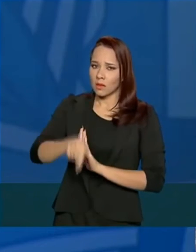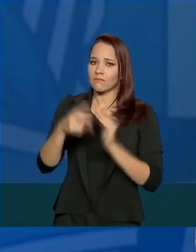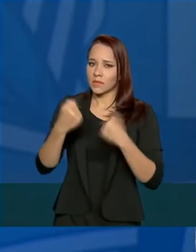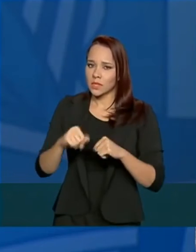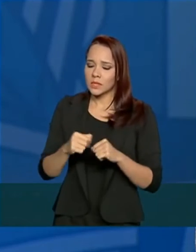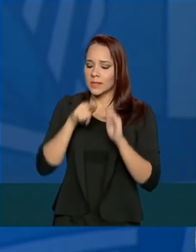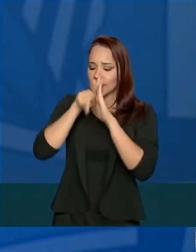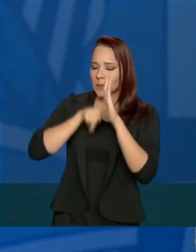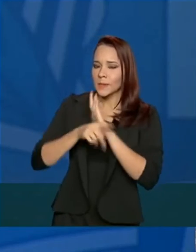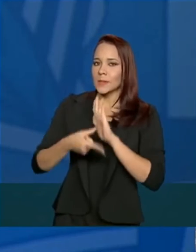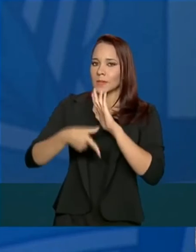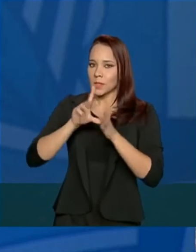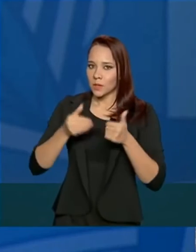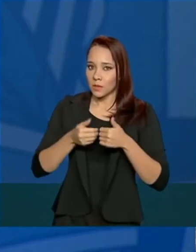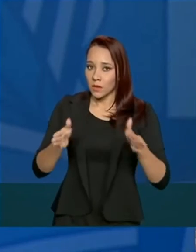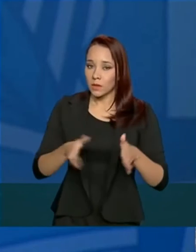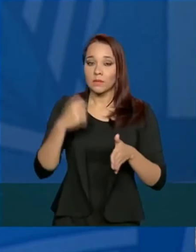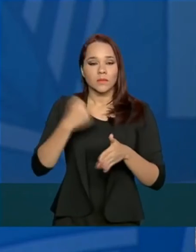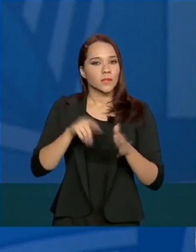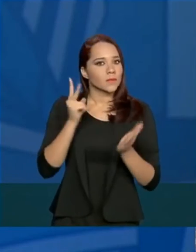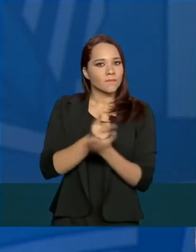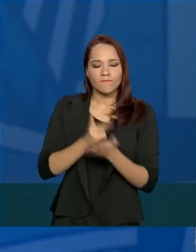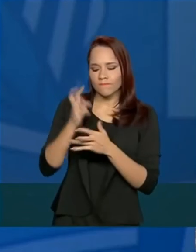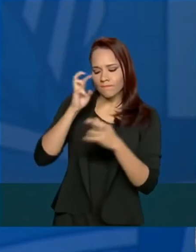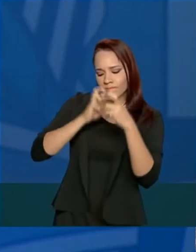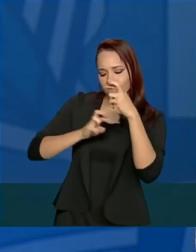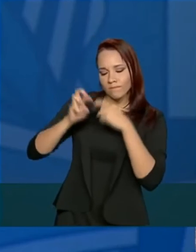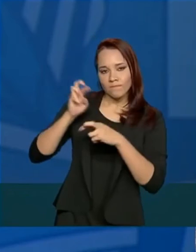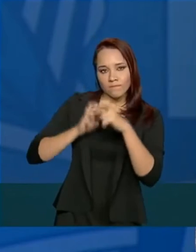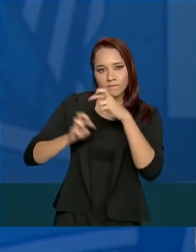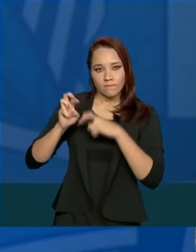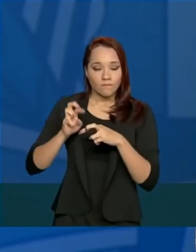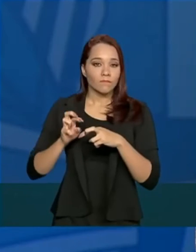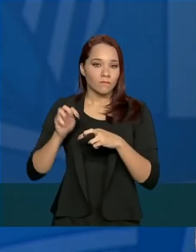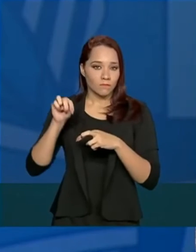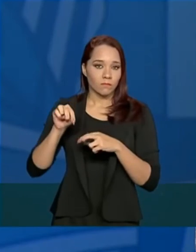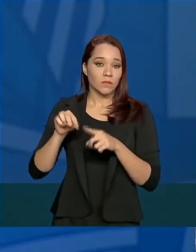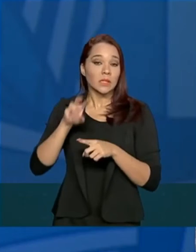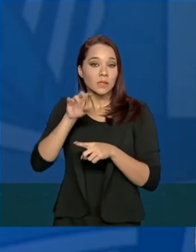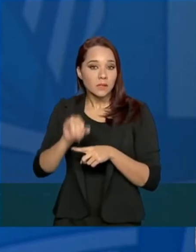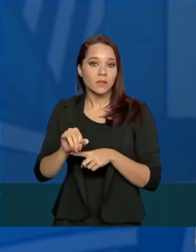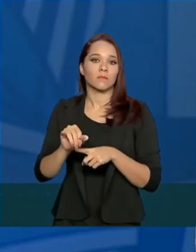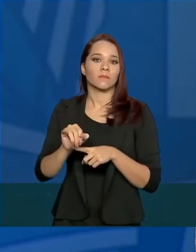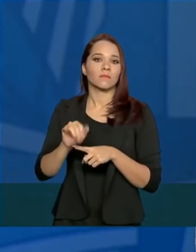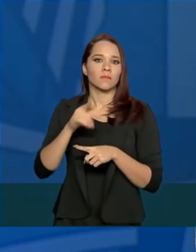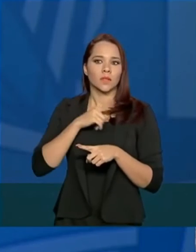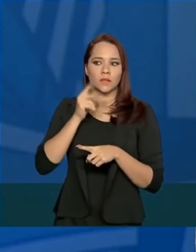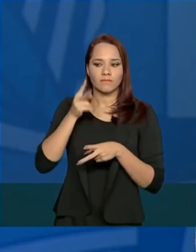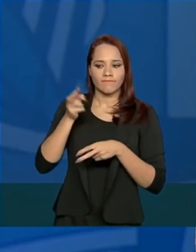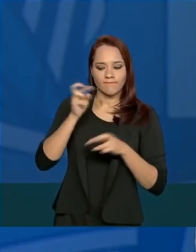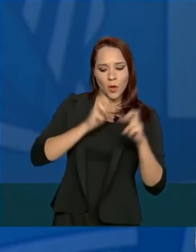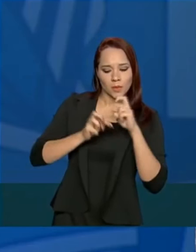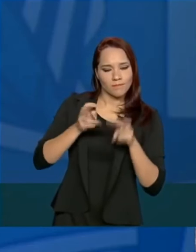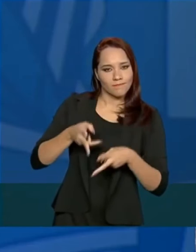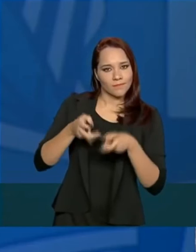fazer isso. Inclusive que ele deverá estar sempre monitorando, de forma que, se houver um aumento da